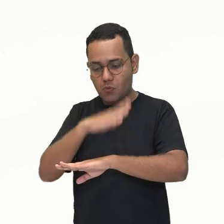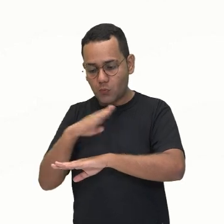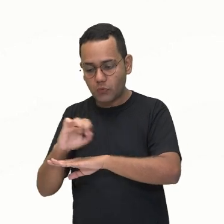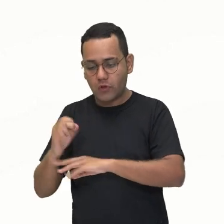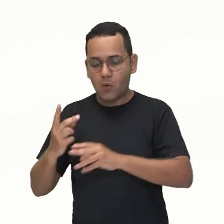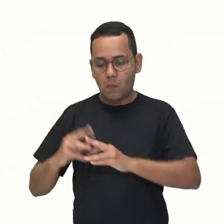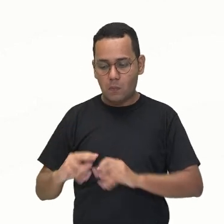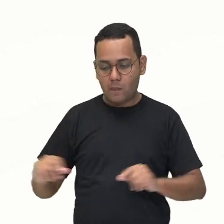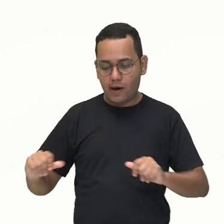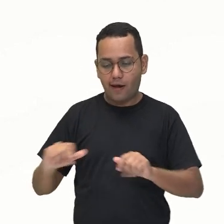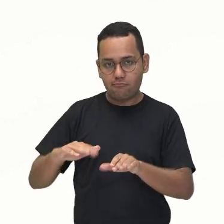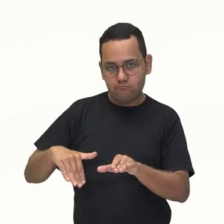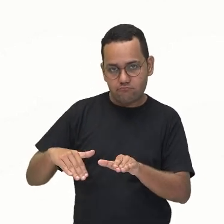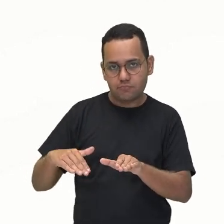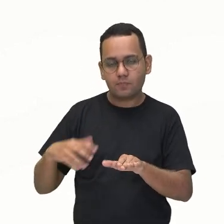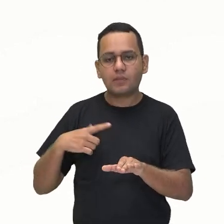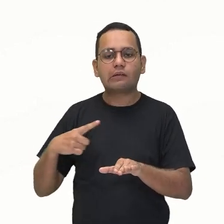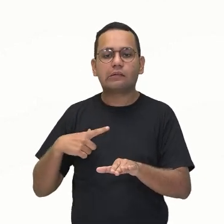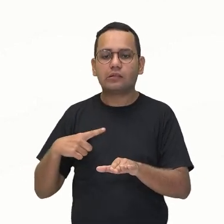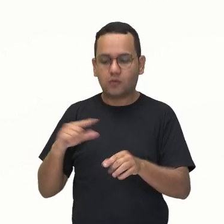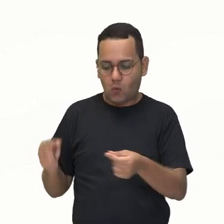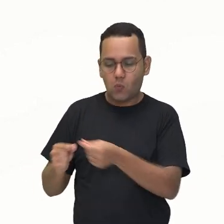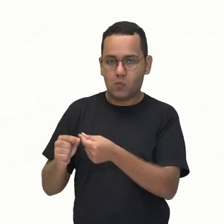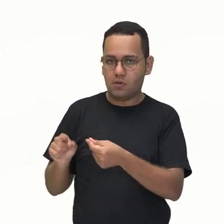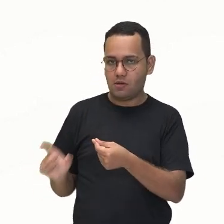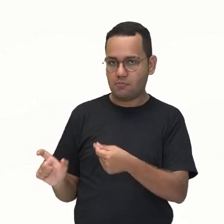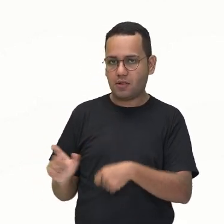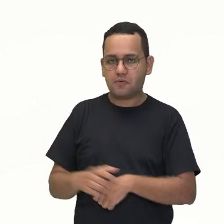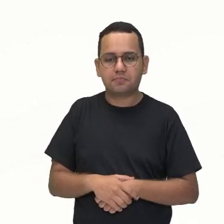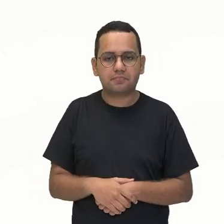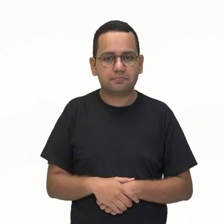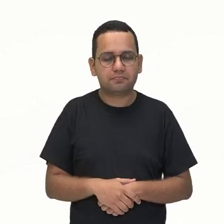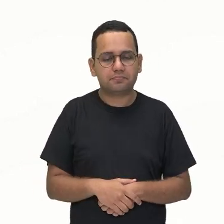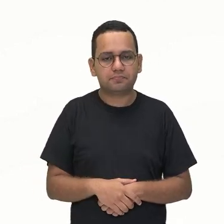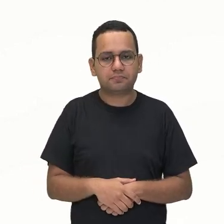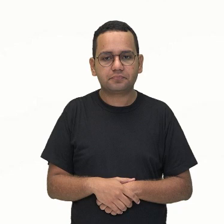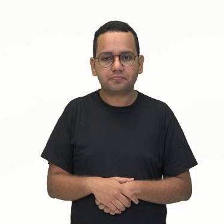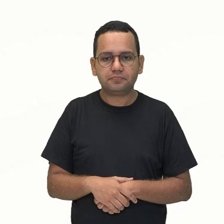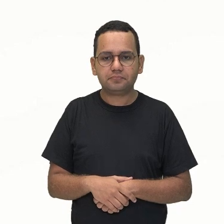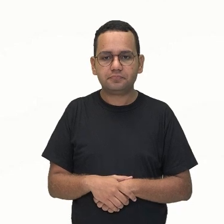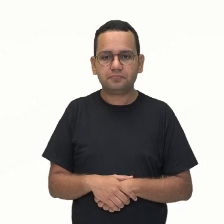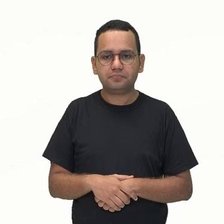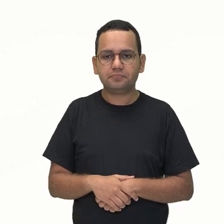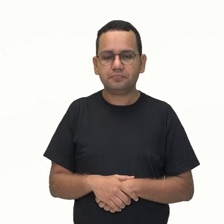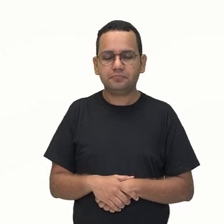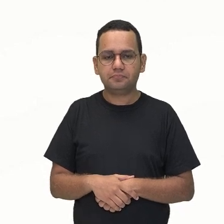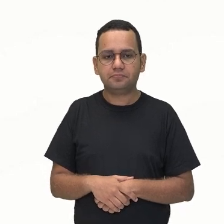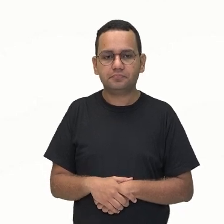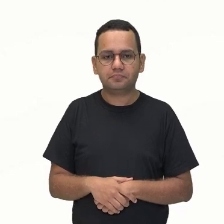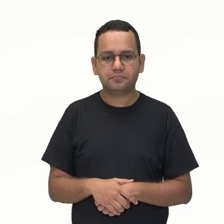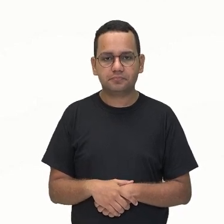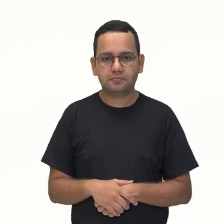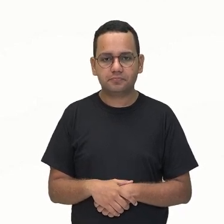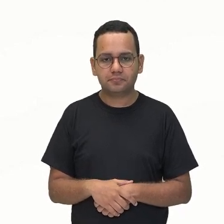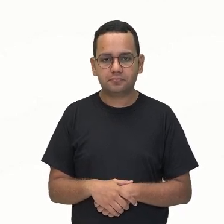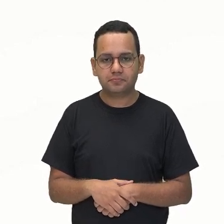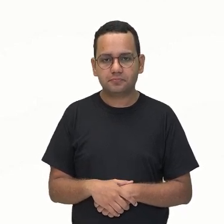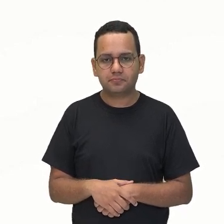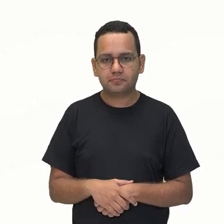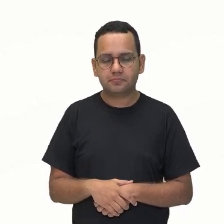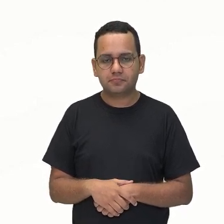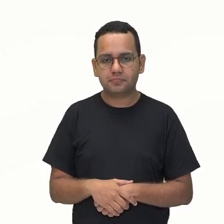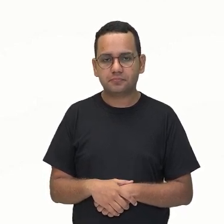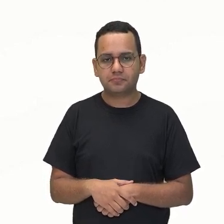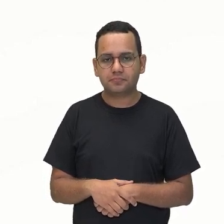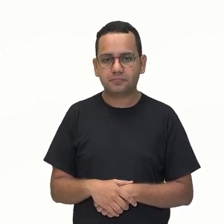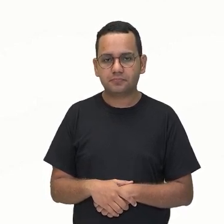estes compreendem a litosfera e também todo aquele ambiente da crosta terrestre que também